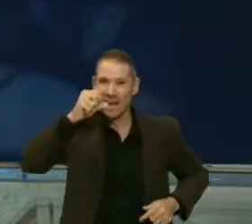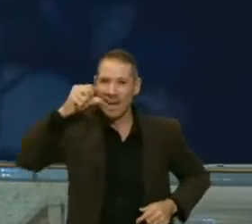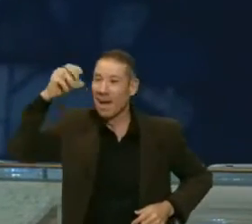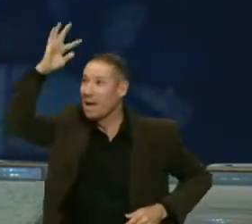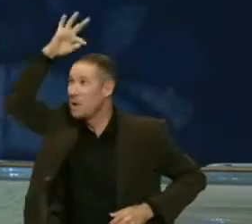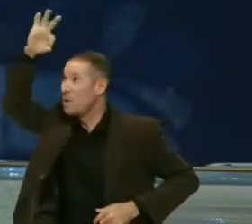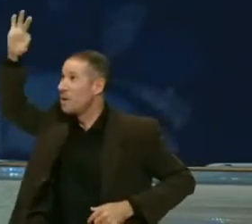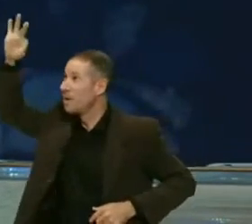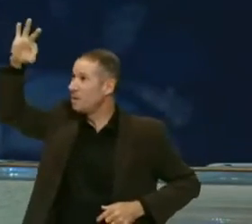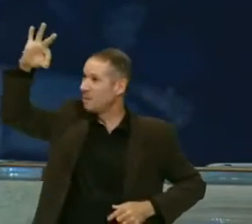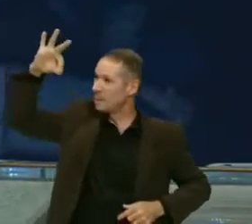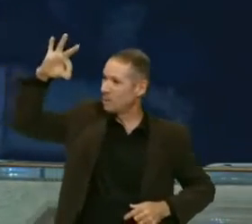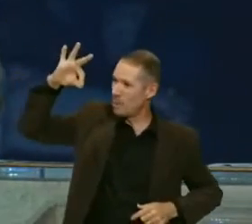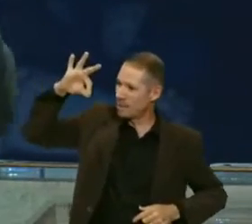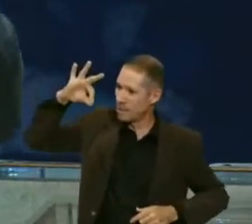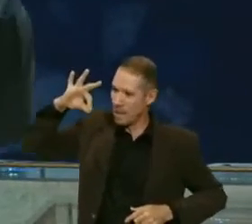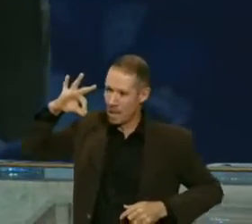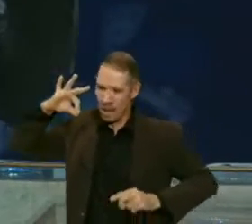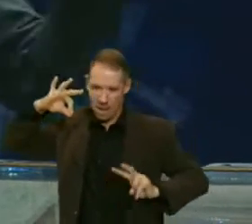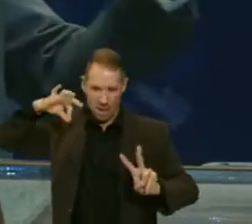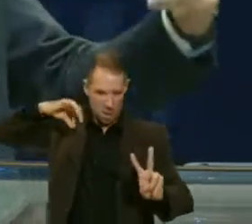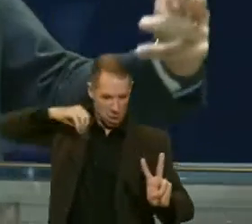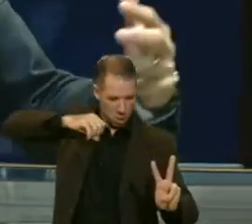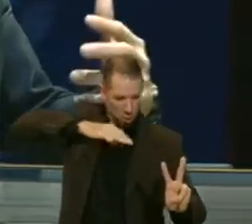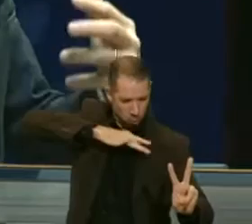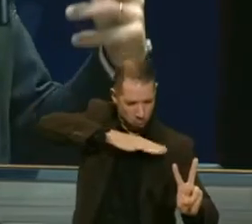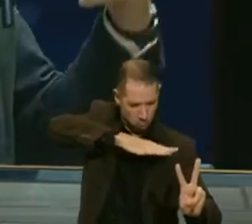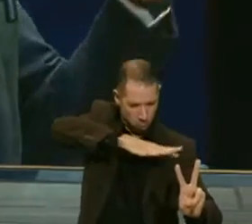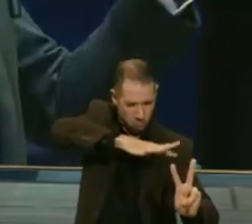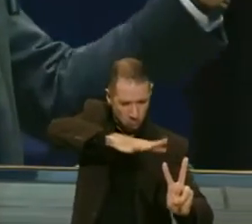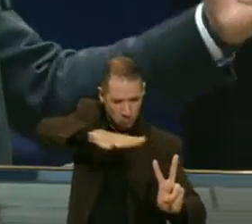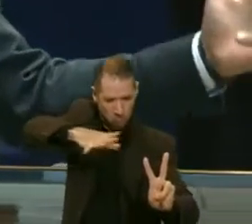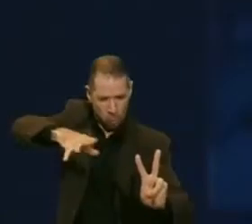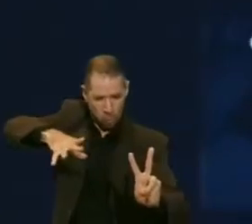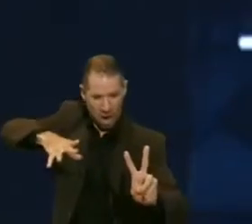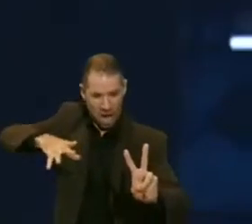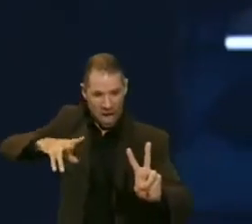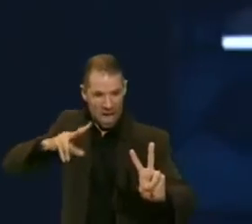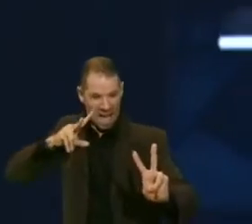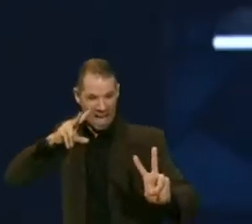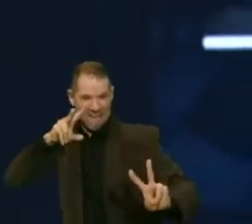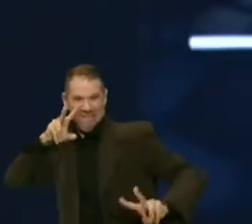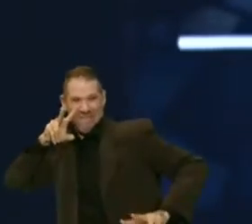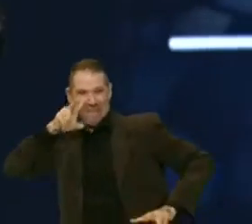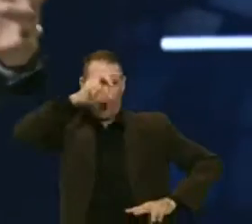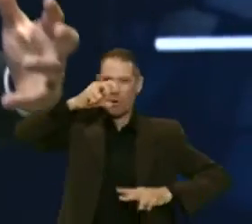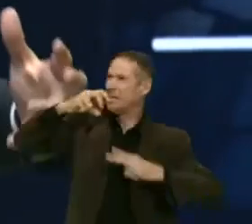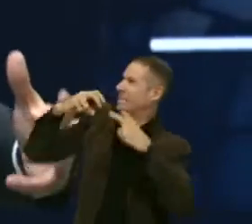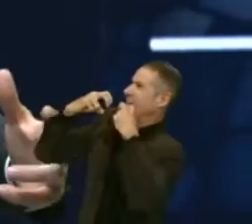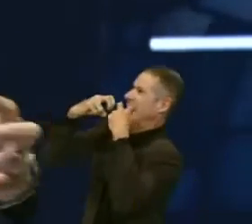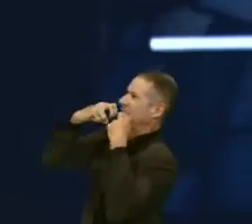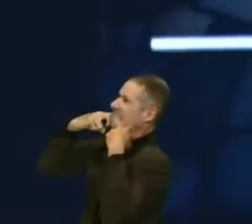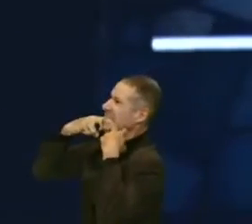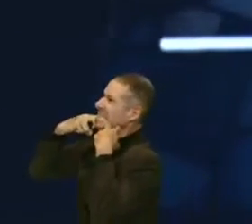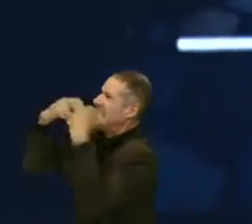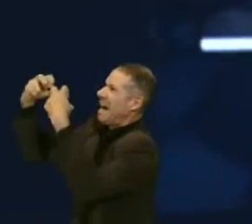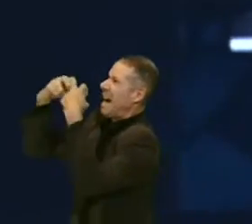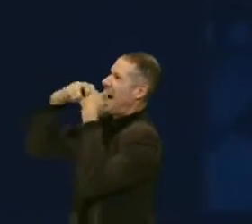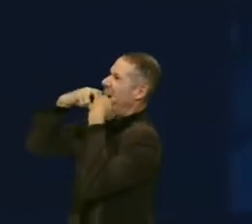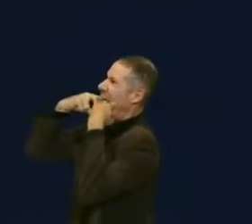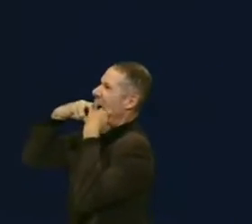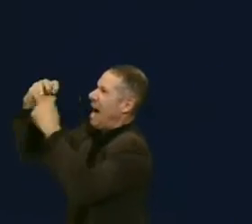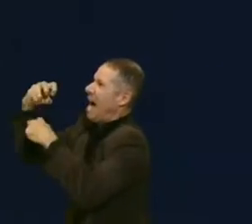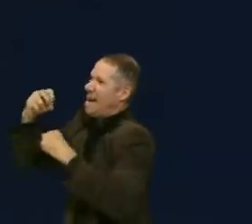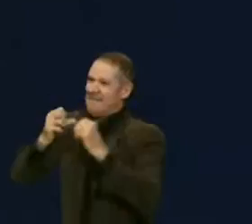Espírito começa a se manifestar, e eles começam a orar mais alto, clamar com mais força, clamar